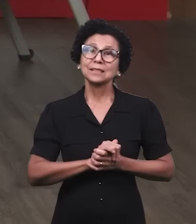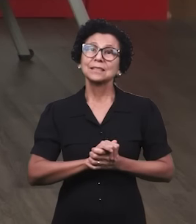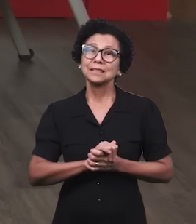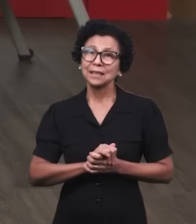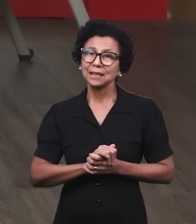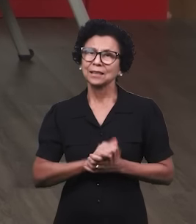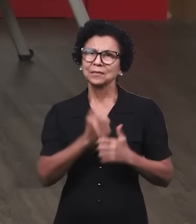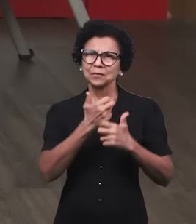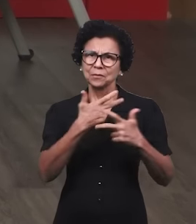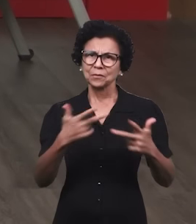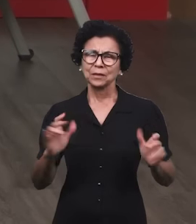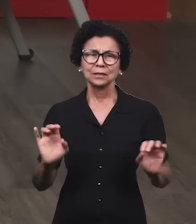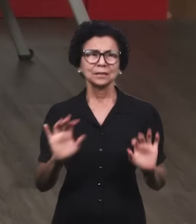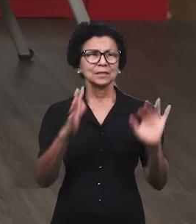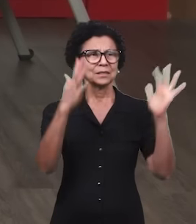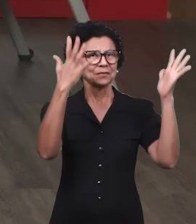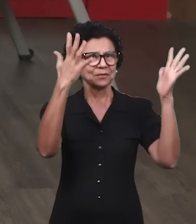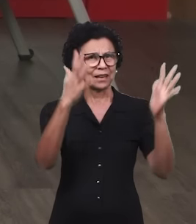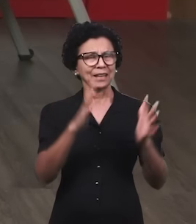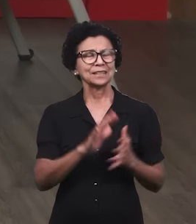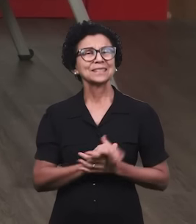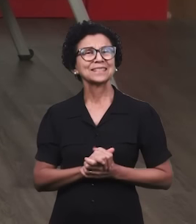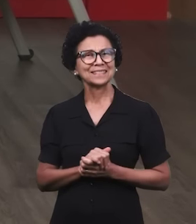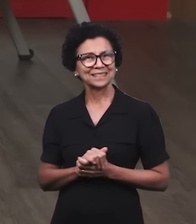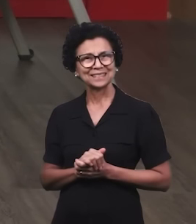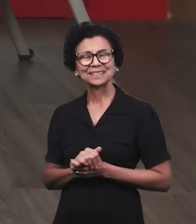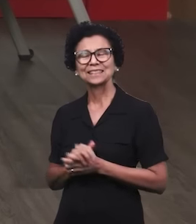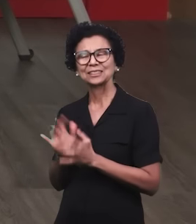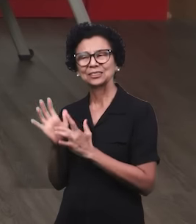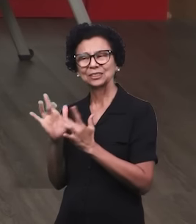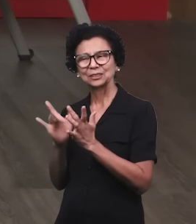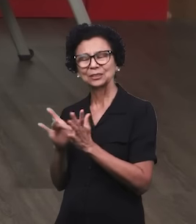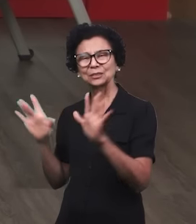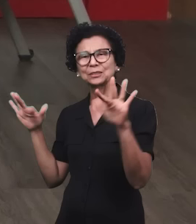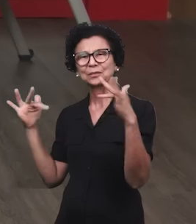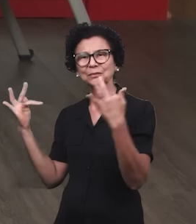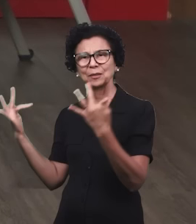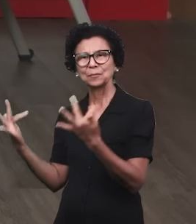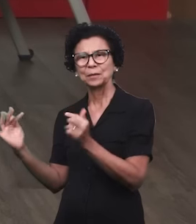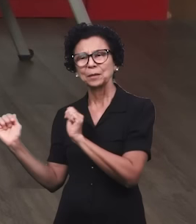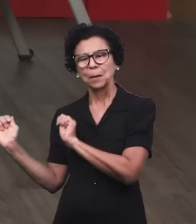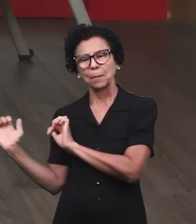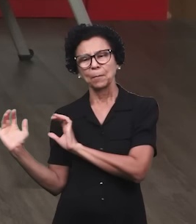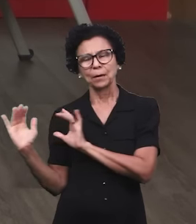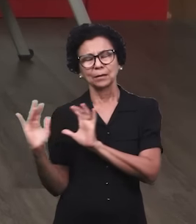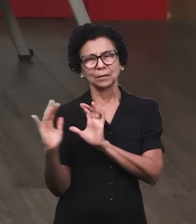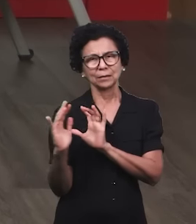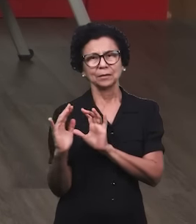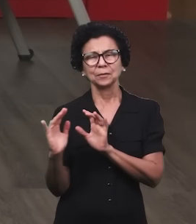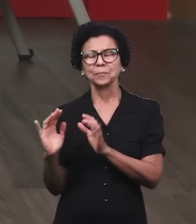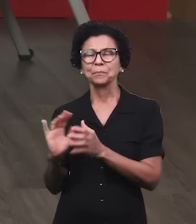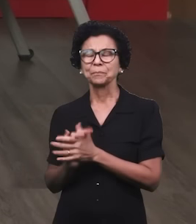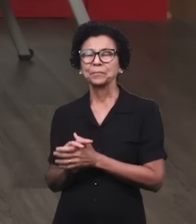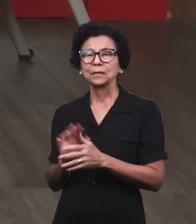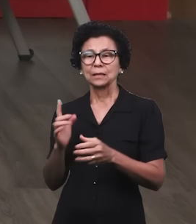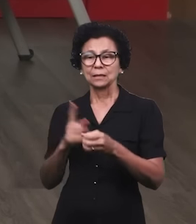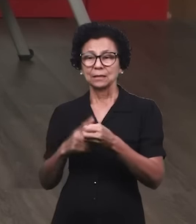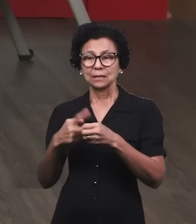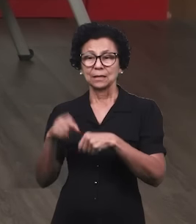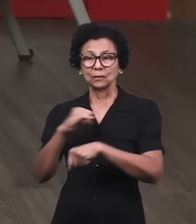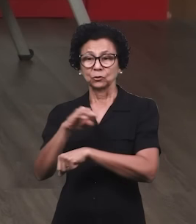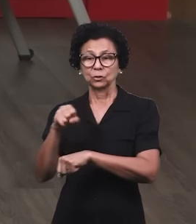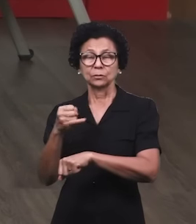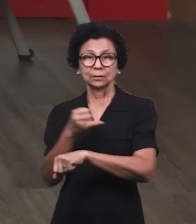várias festas, né? Ele descia com a família às festas, justamente toda vez que ele foi em Jerusalém, antes da sua